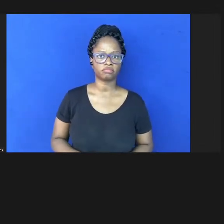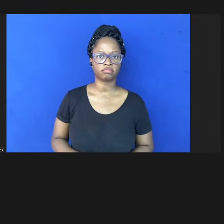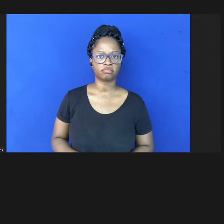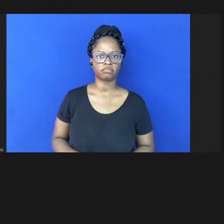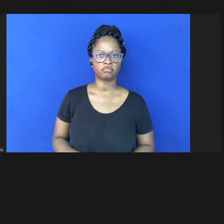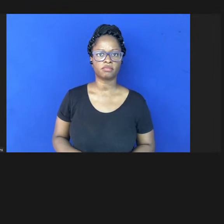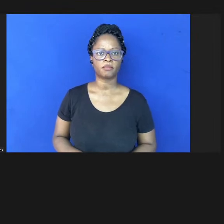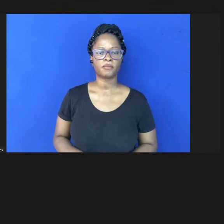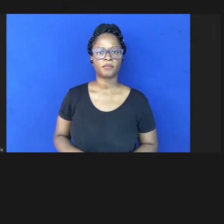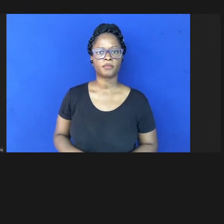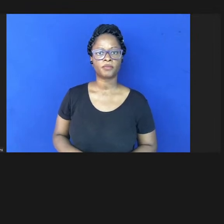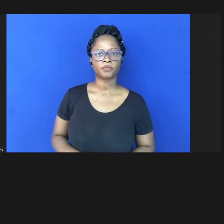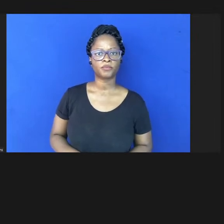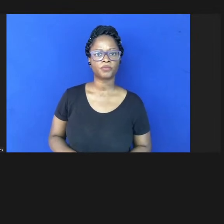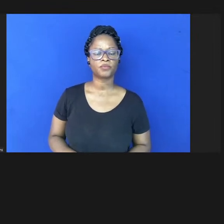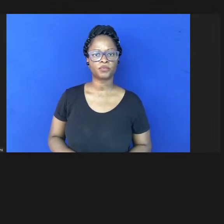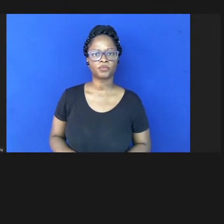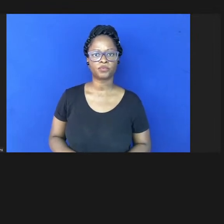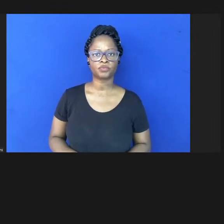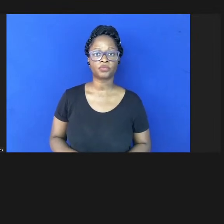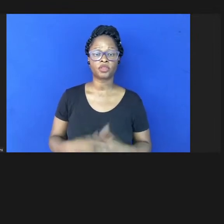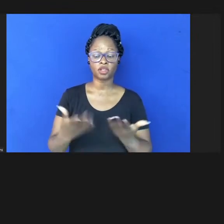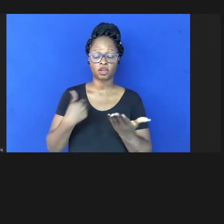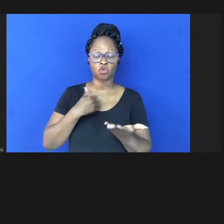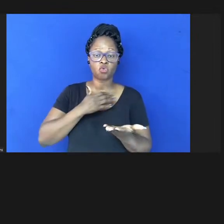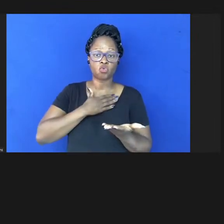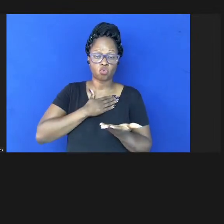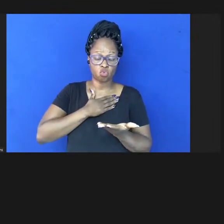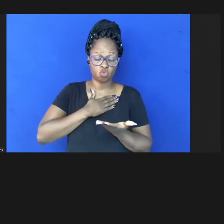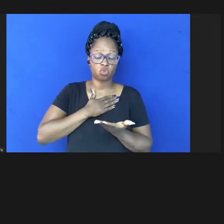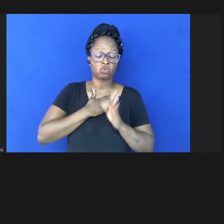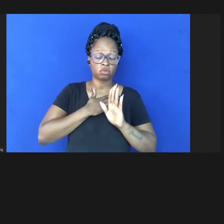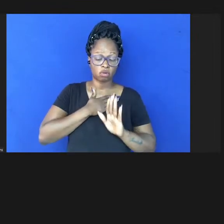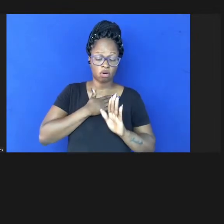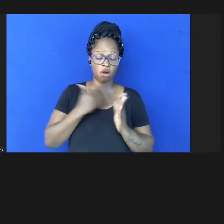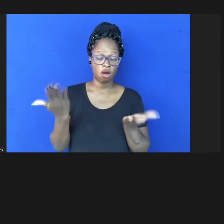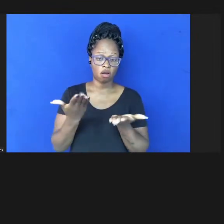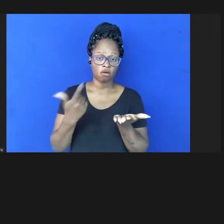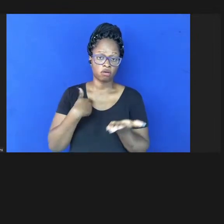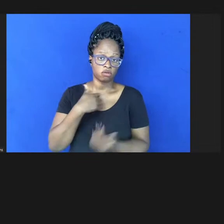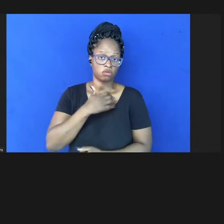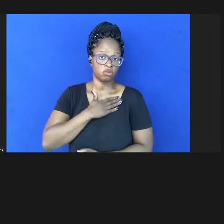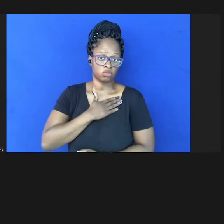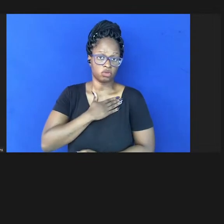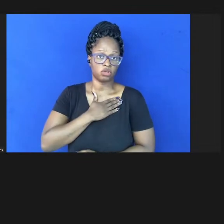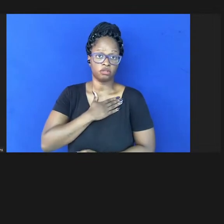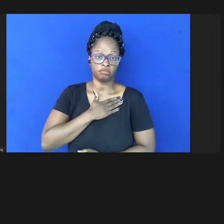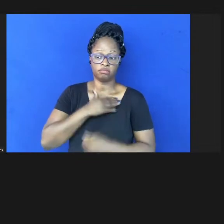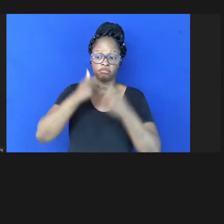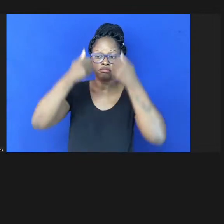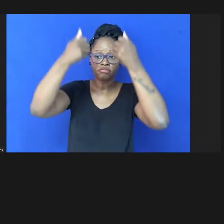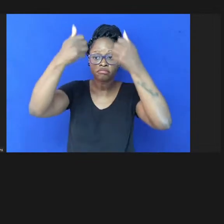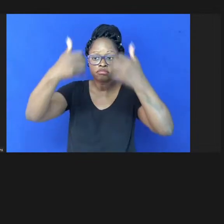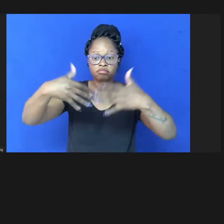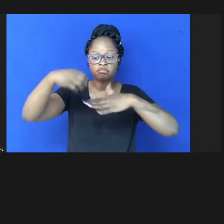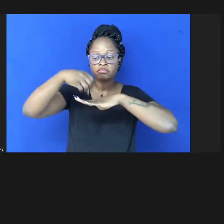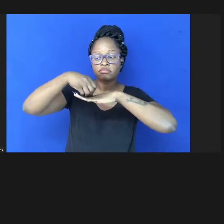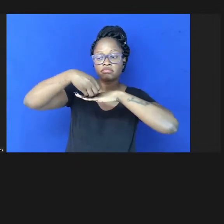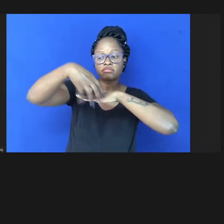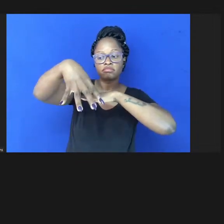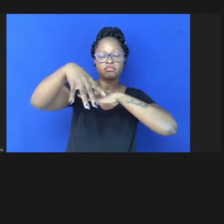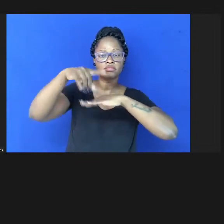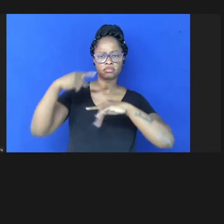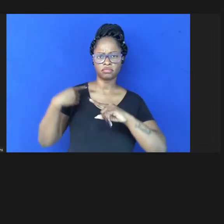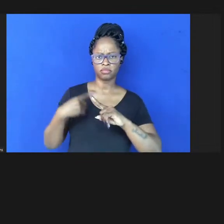eu gostaria de mencionar isso porque